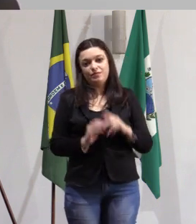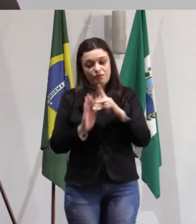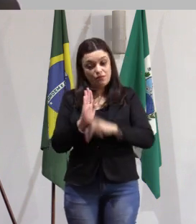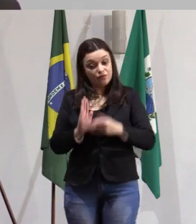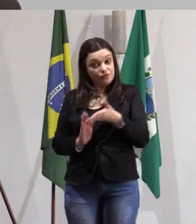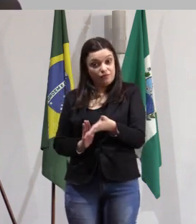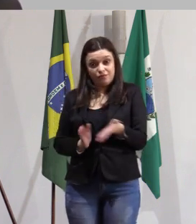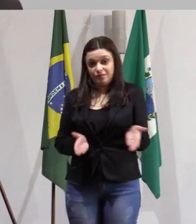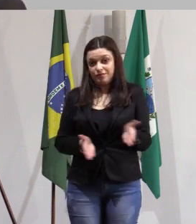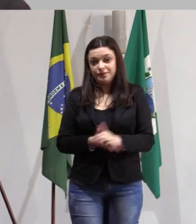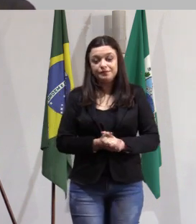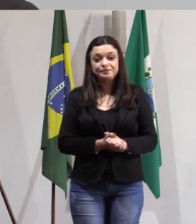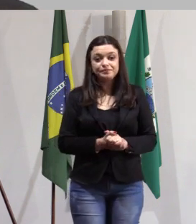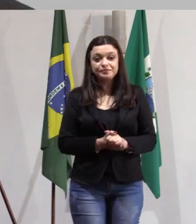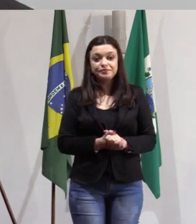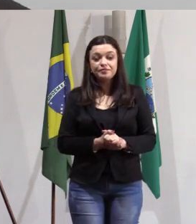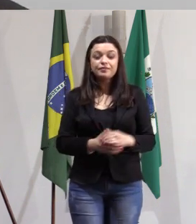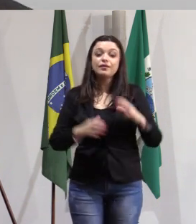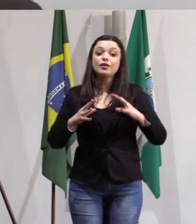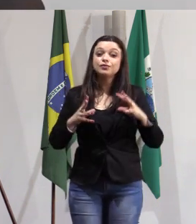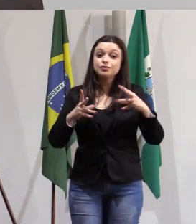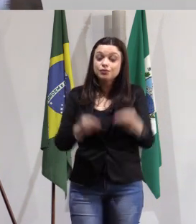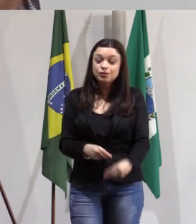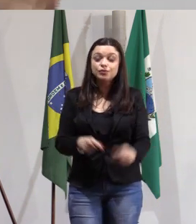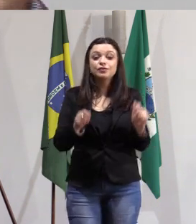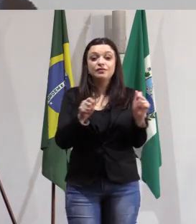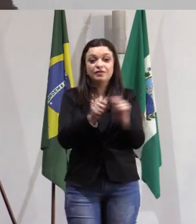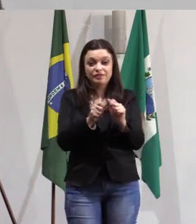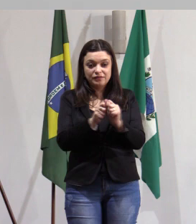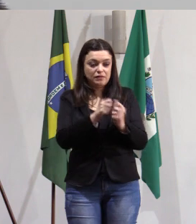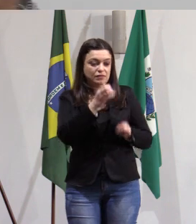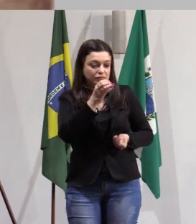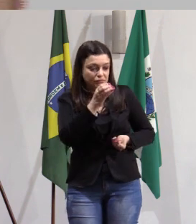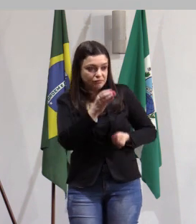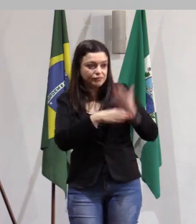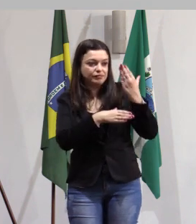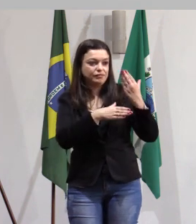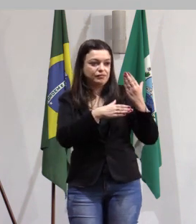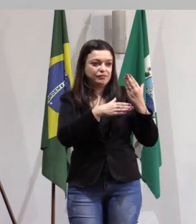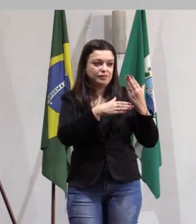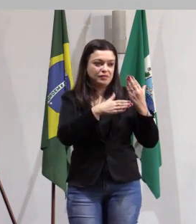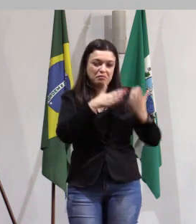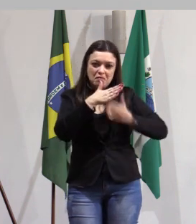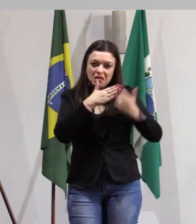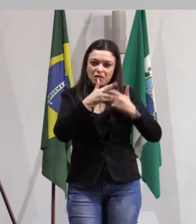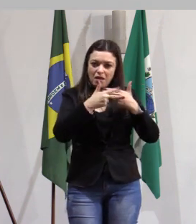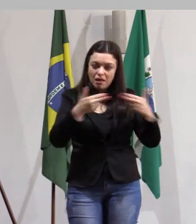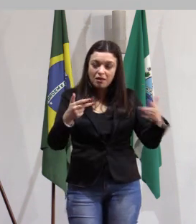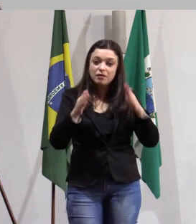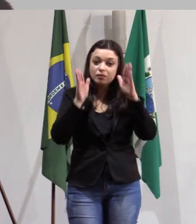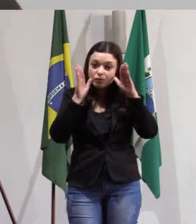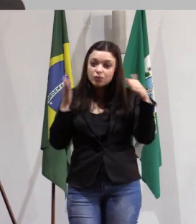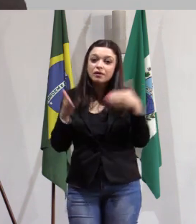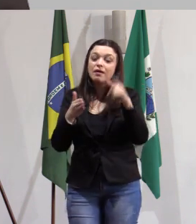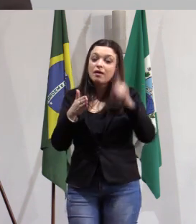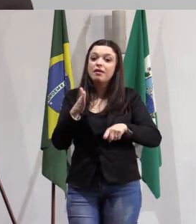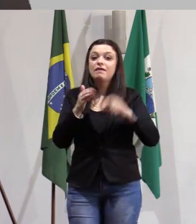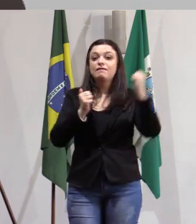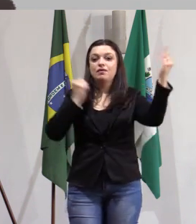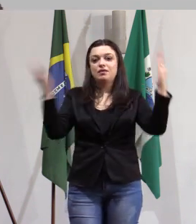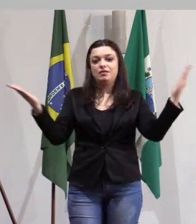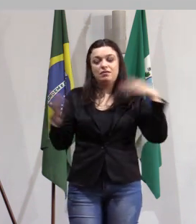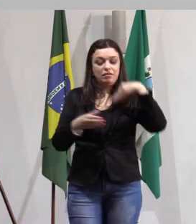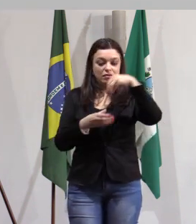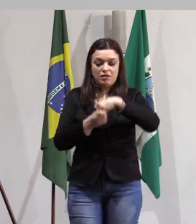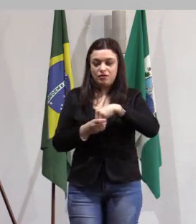desse projeto. Tudo será realizado, do empreendedorismo, inovação, etc., através de organizações sociais.